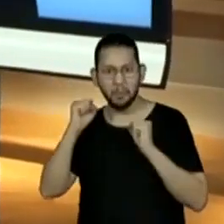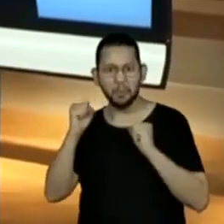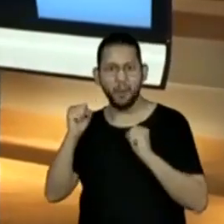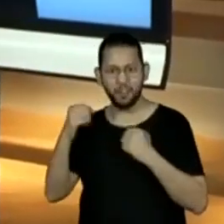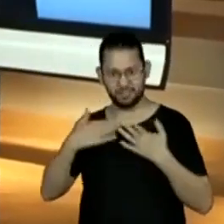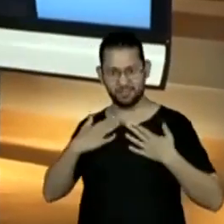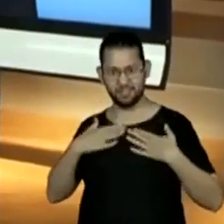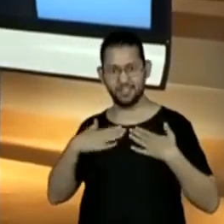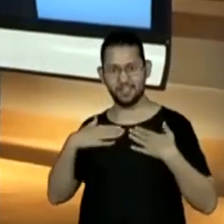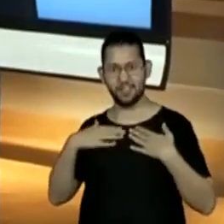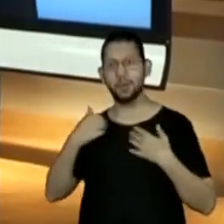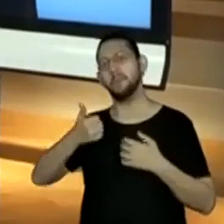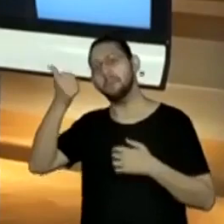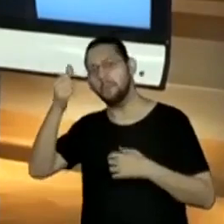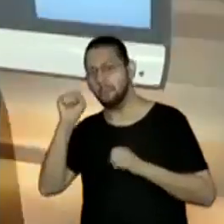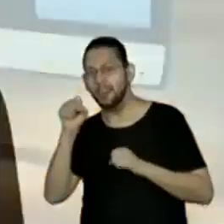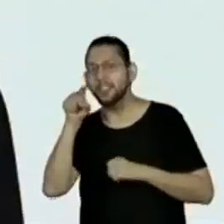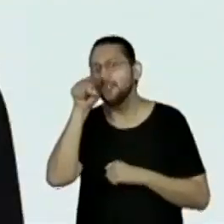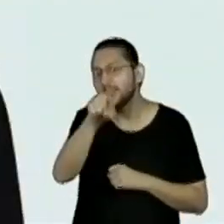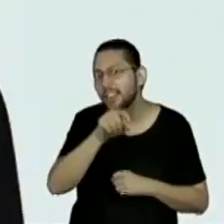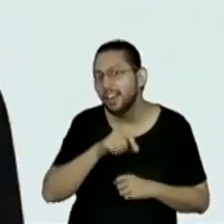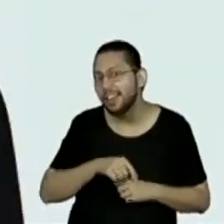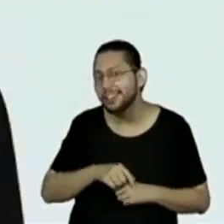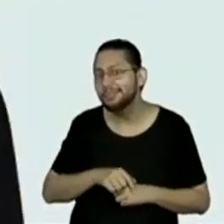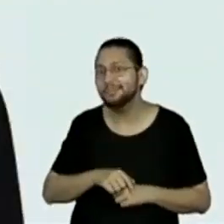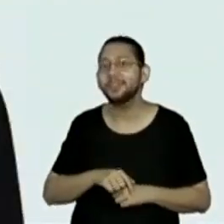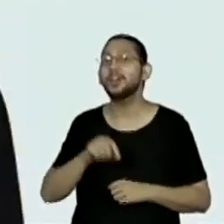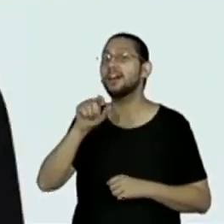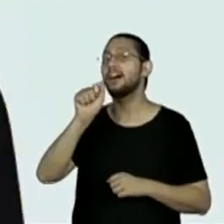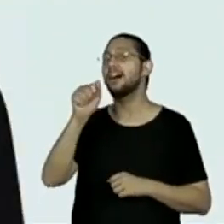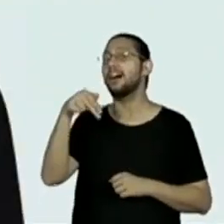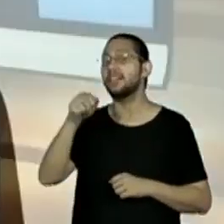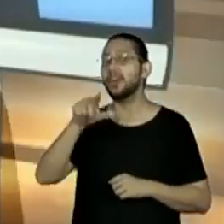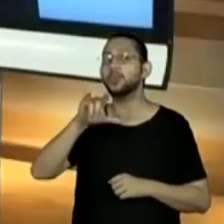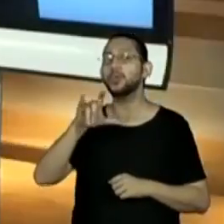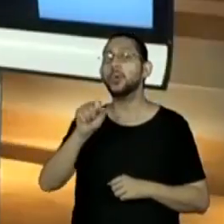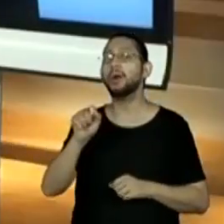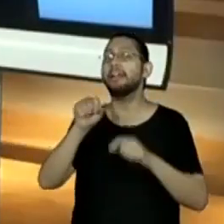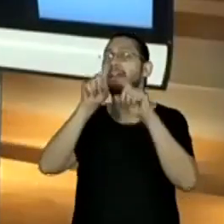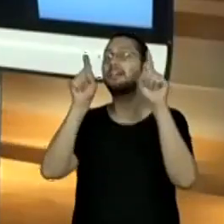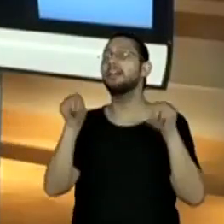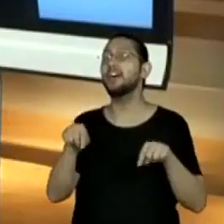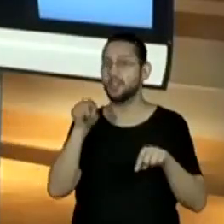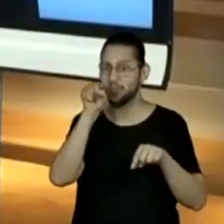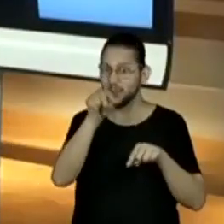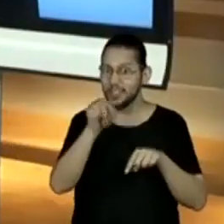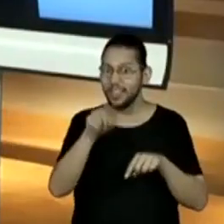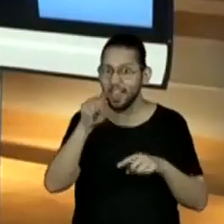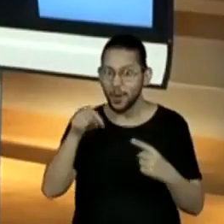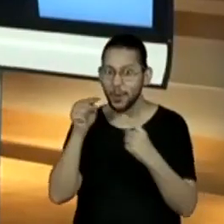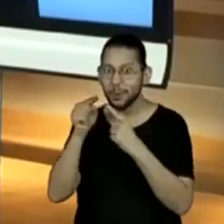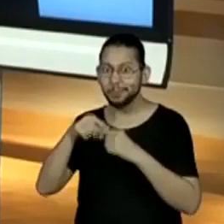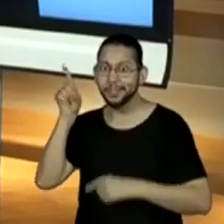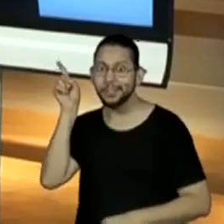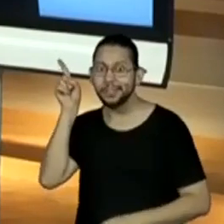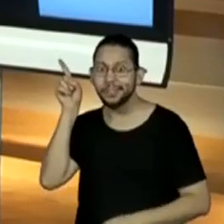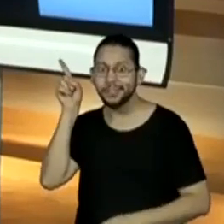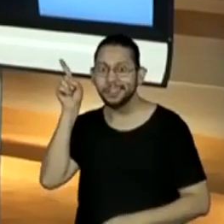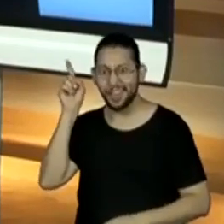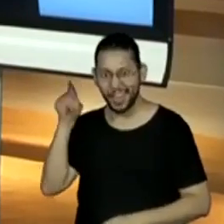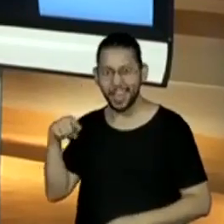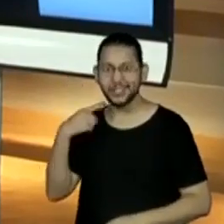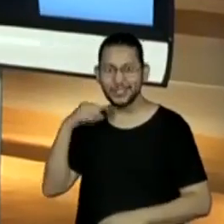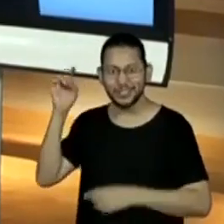Ana Júlia, é você? Brian, é você? Fernando, é você? E